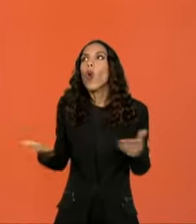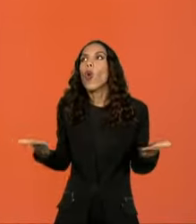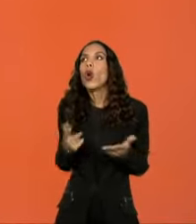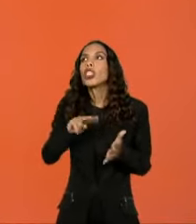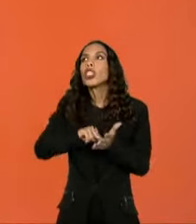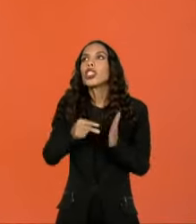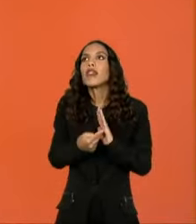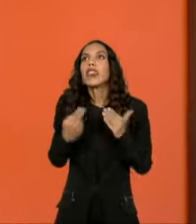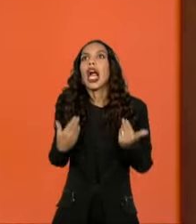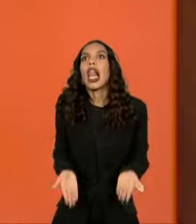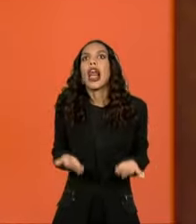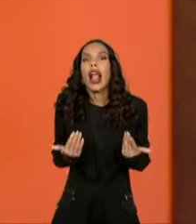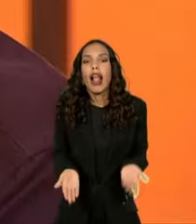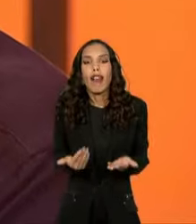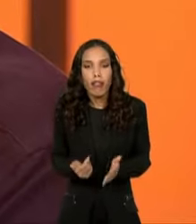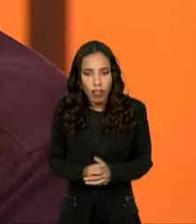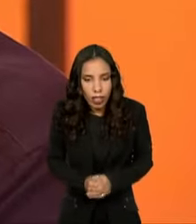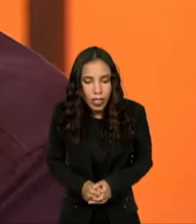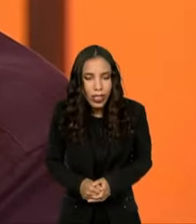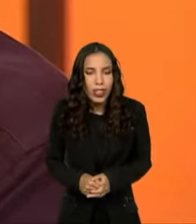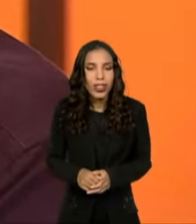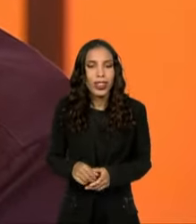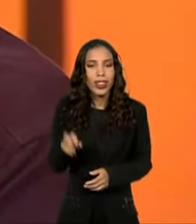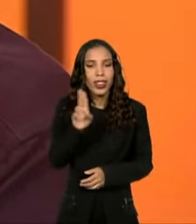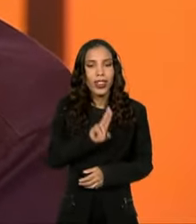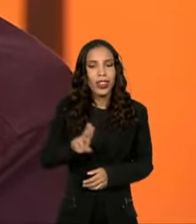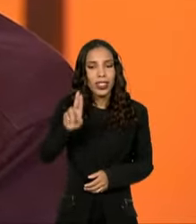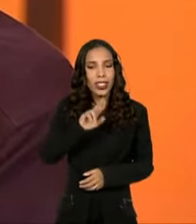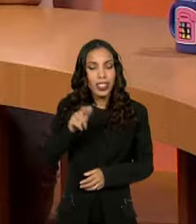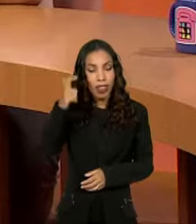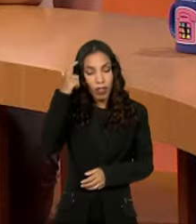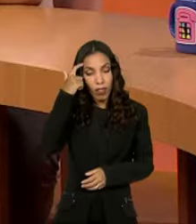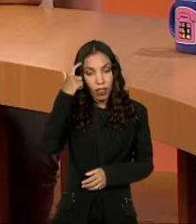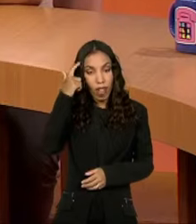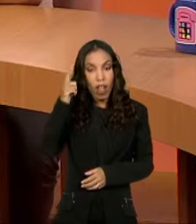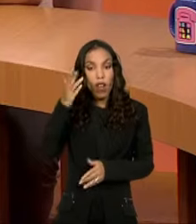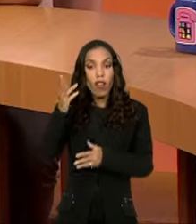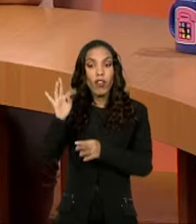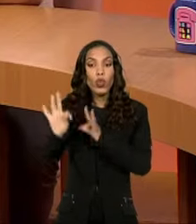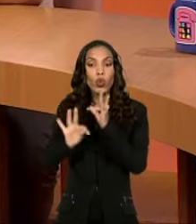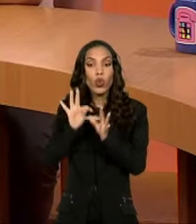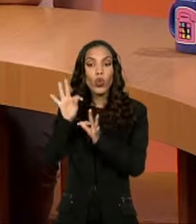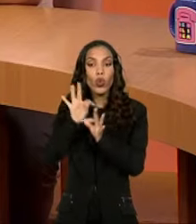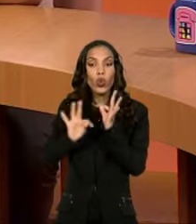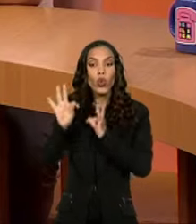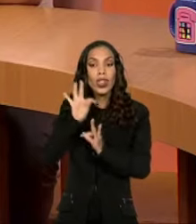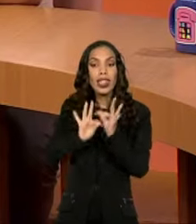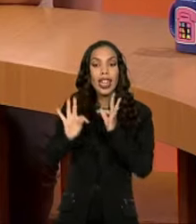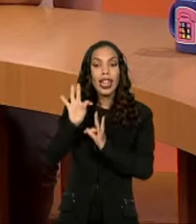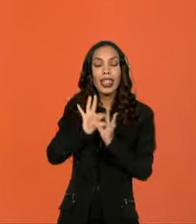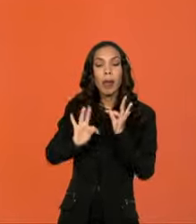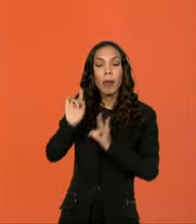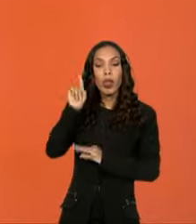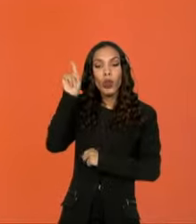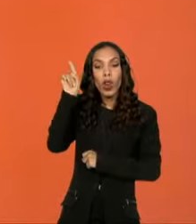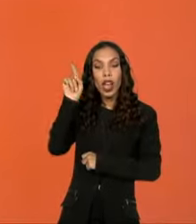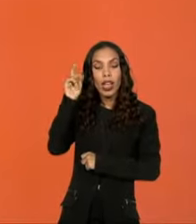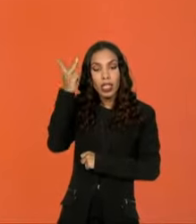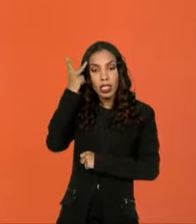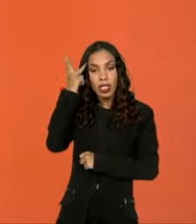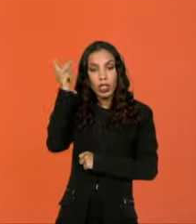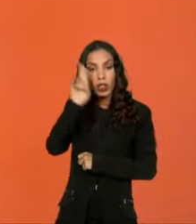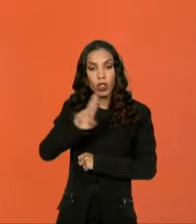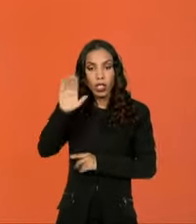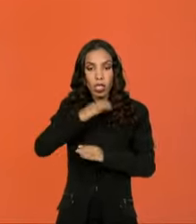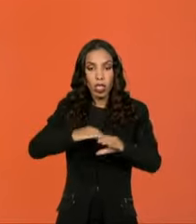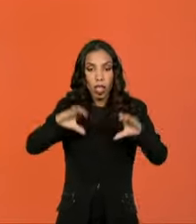E o que você usava a realidade virtual? Ah, eu fiz um tratamento em São Paulo com realidade virtual. Você bota os